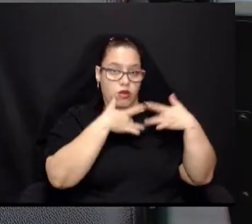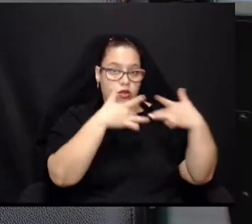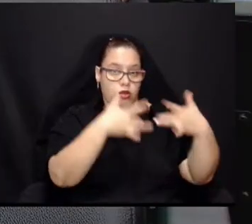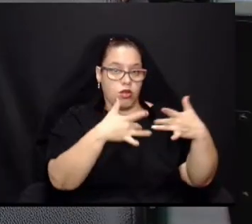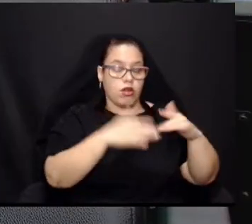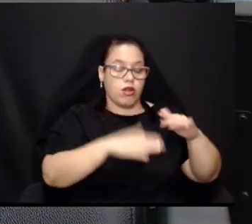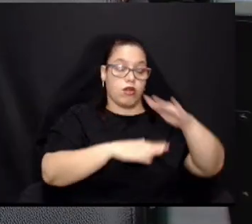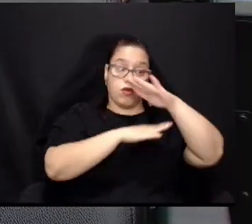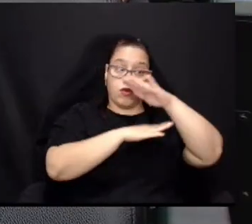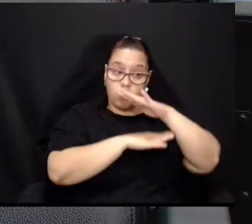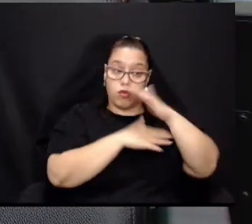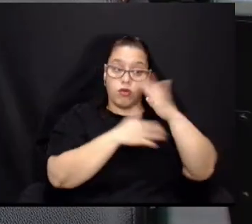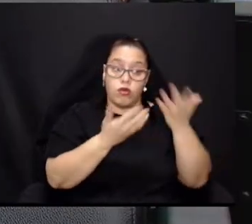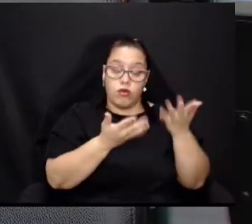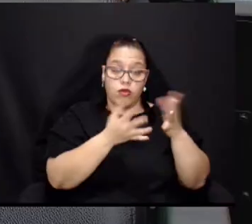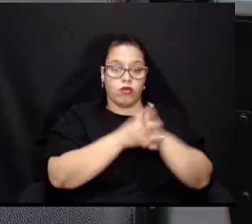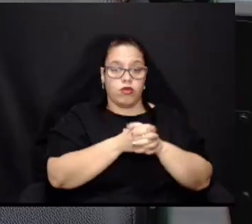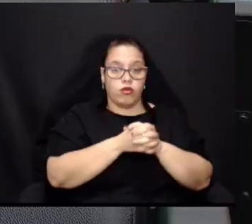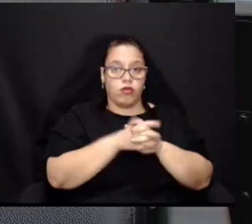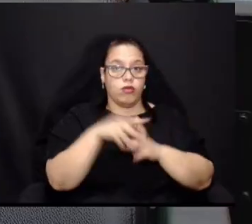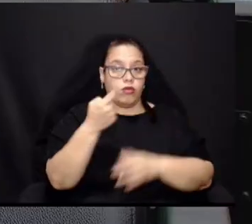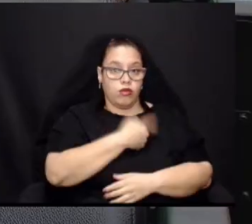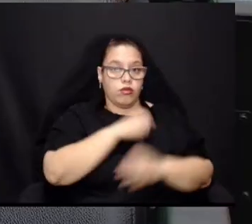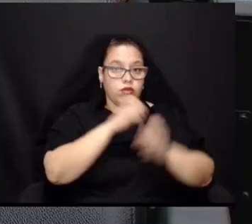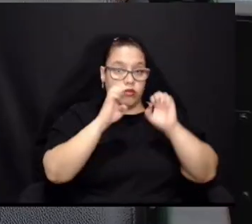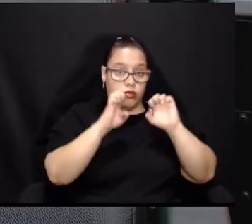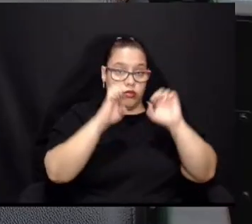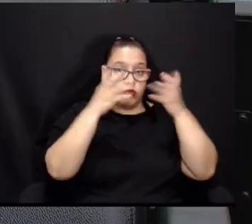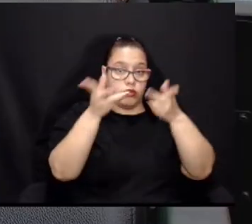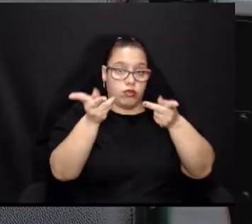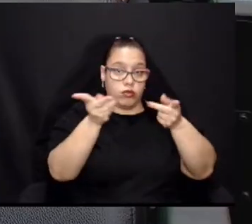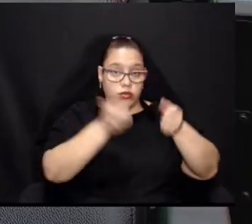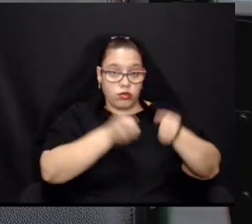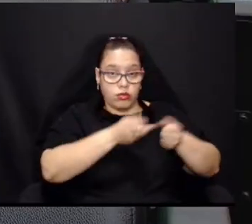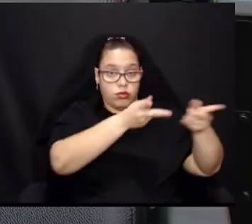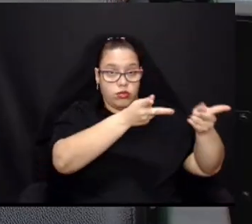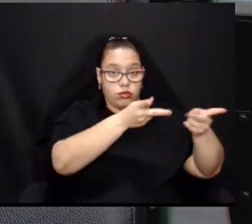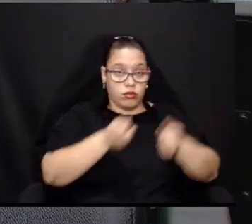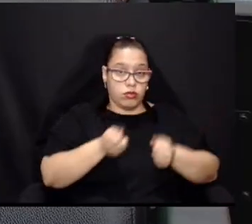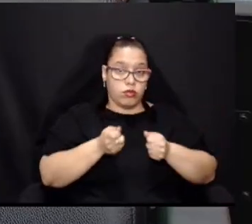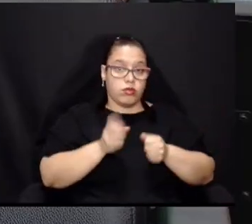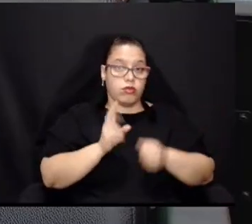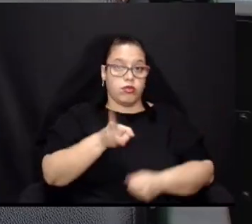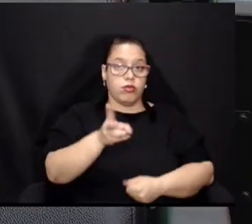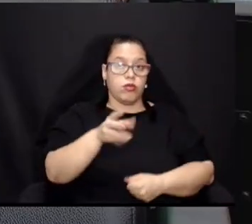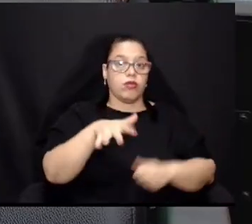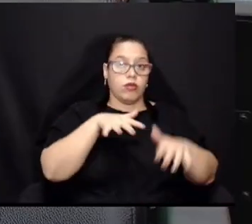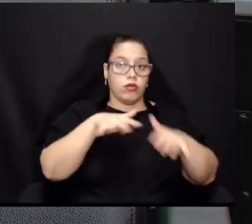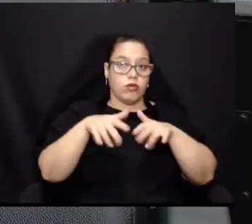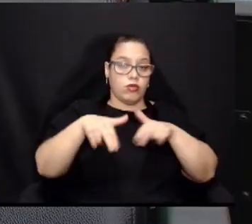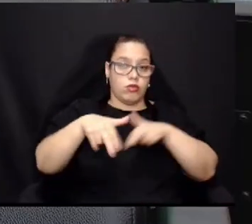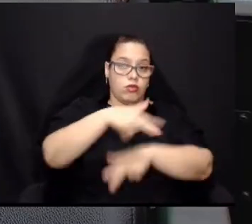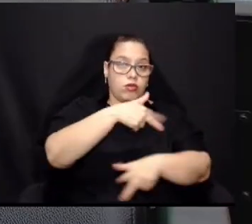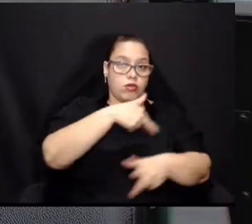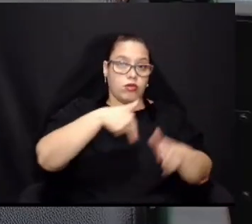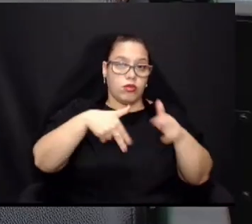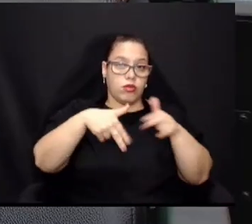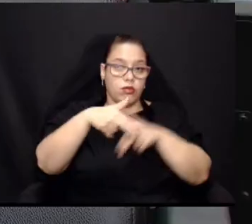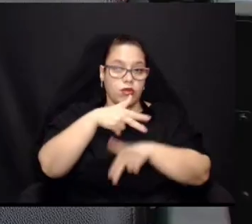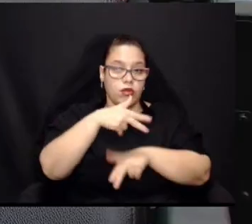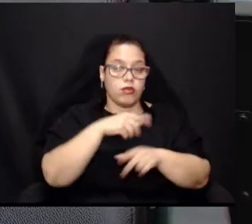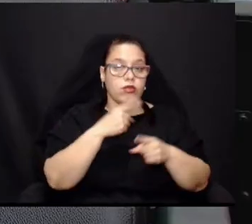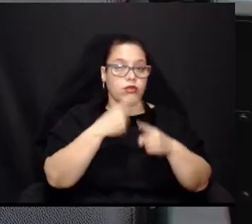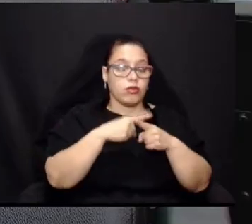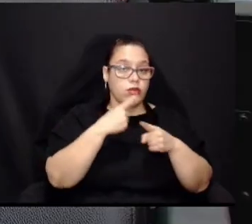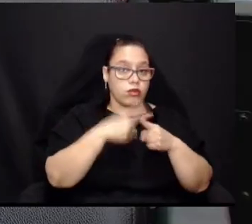Então nós do cerimonial que fazemos a visita, a gente gosta de deixar sempre esse momento de andar pela casa, porque geralmente é o momento que